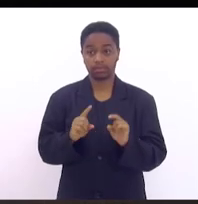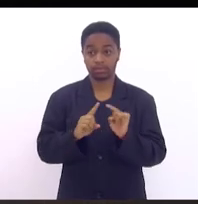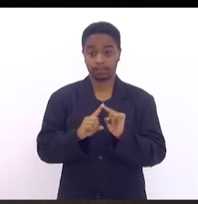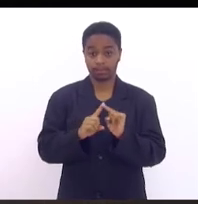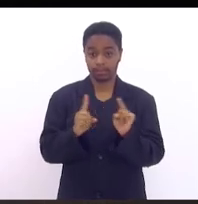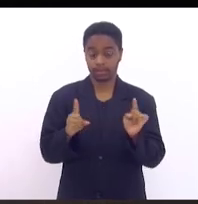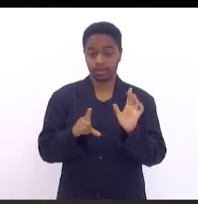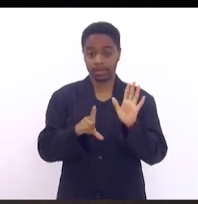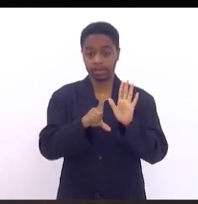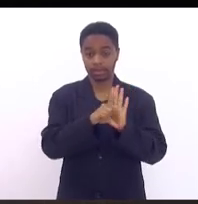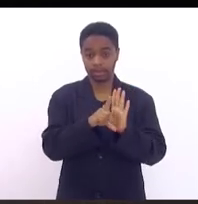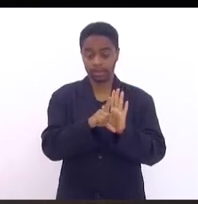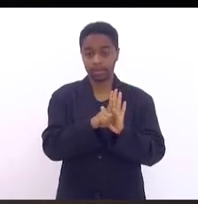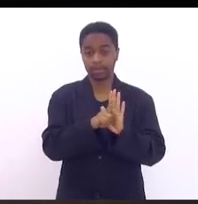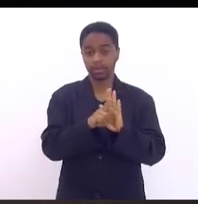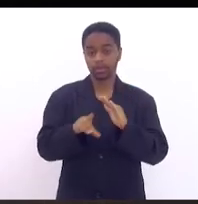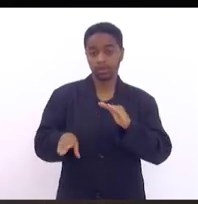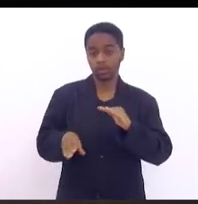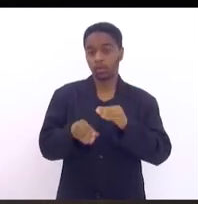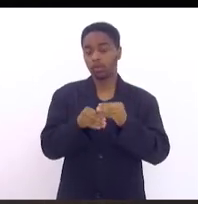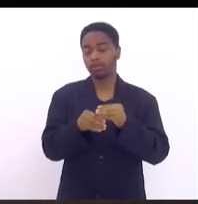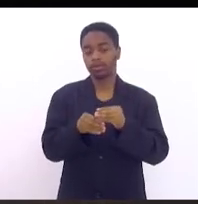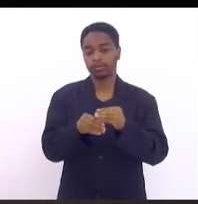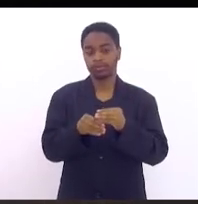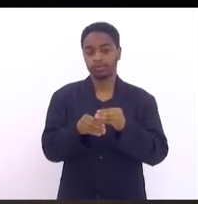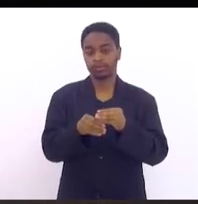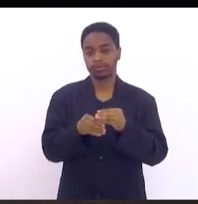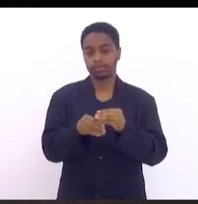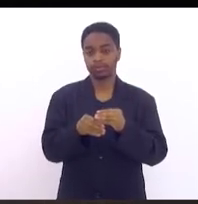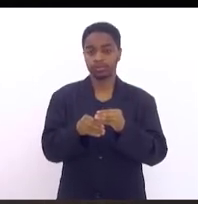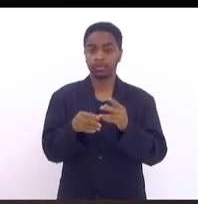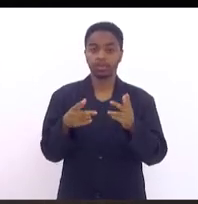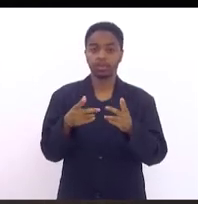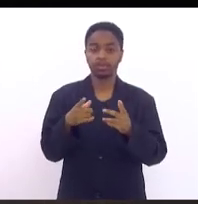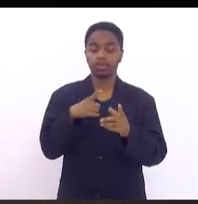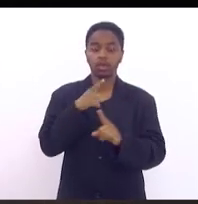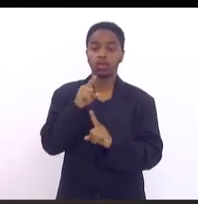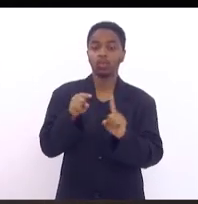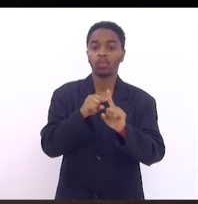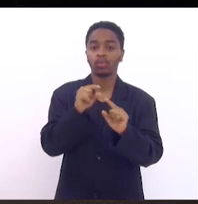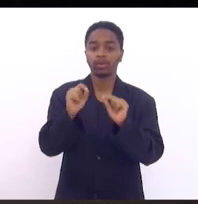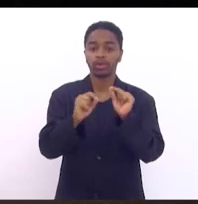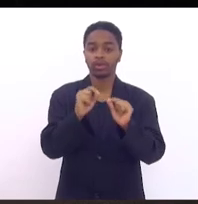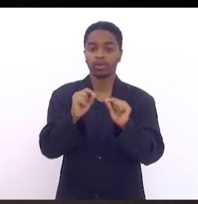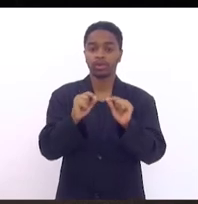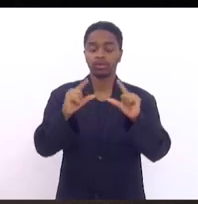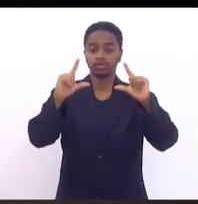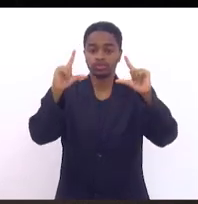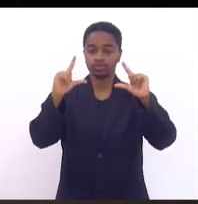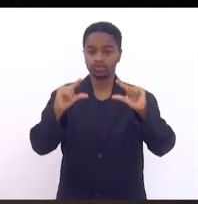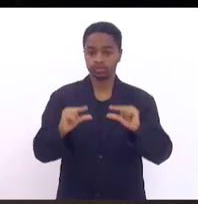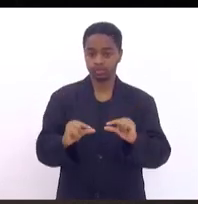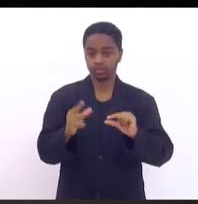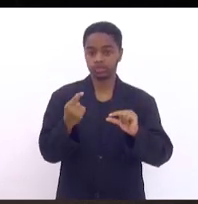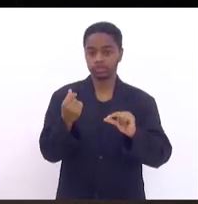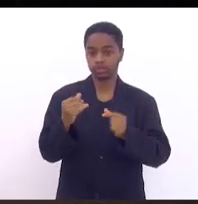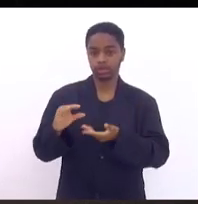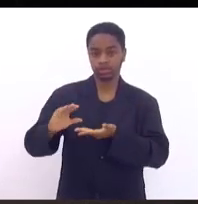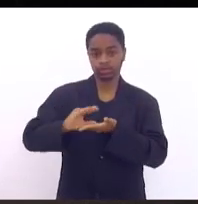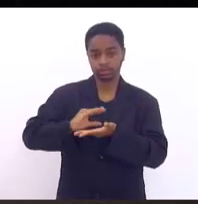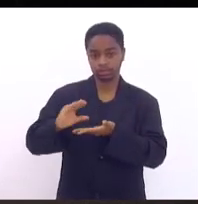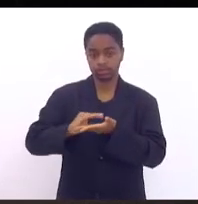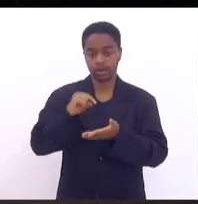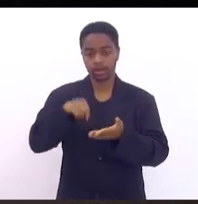dessas leis complementares, conforme previsto, promoveram uma expressiva redução da receita